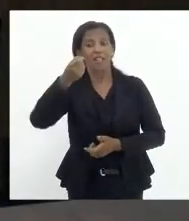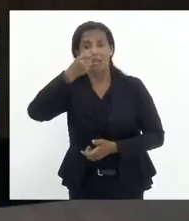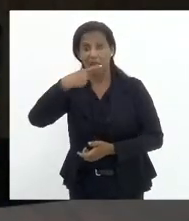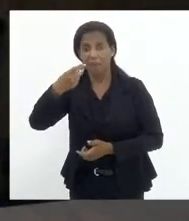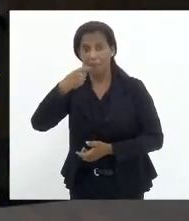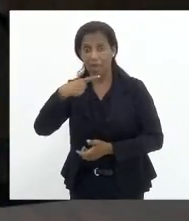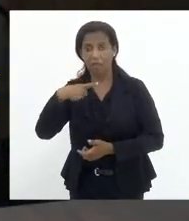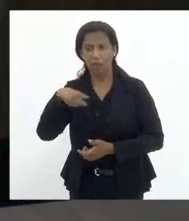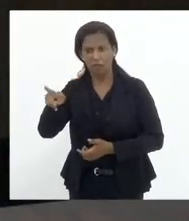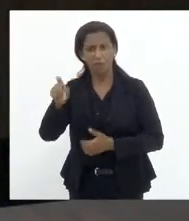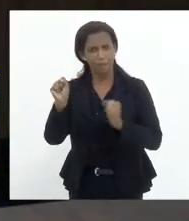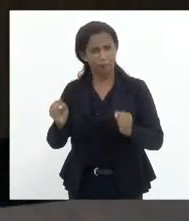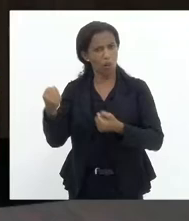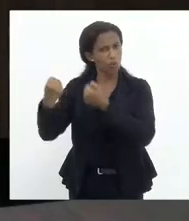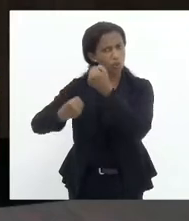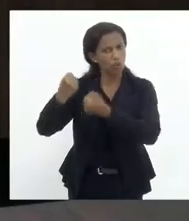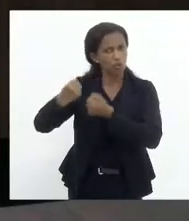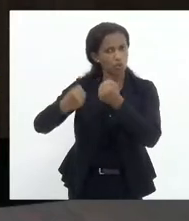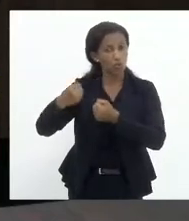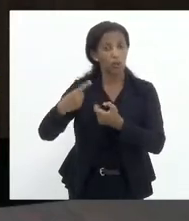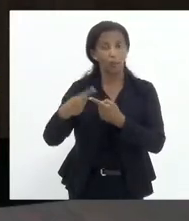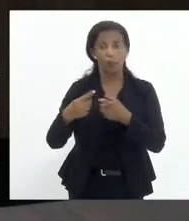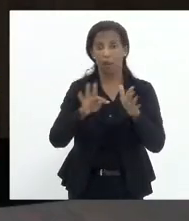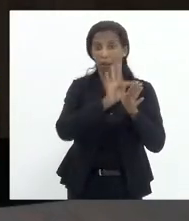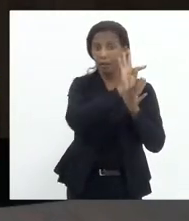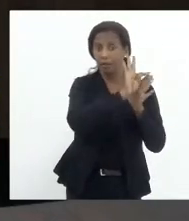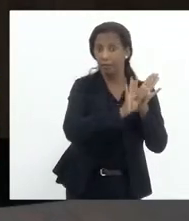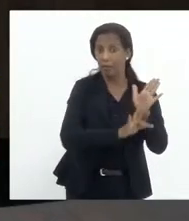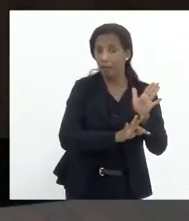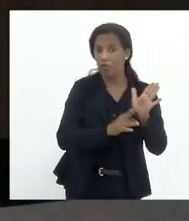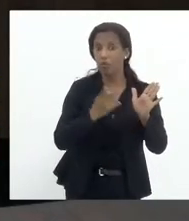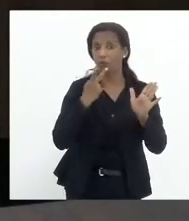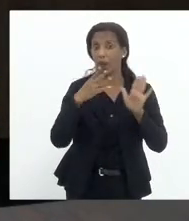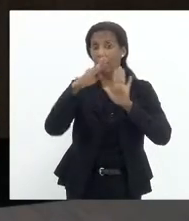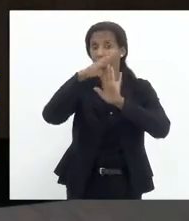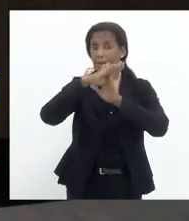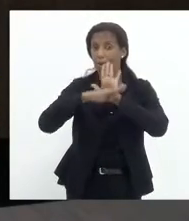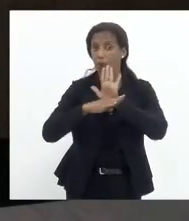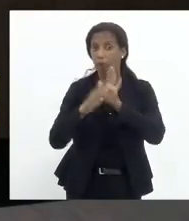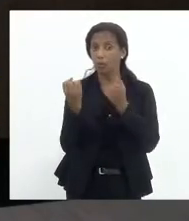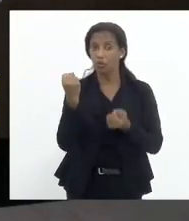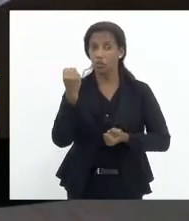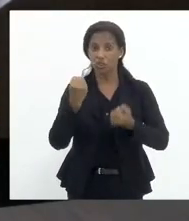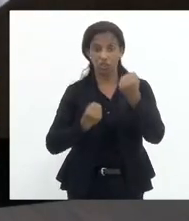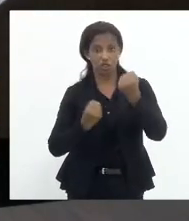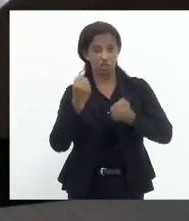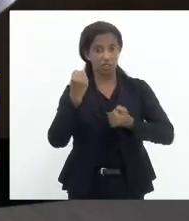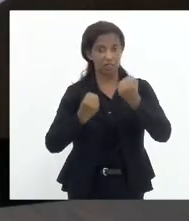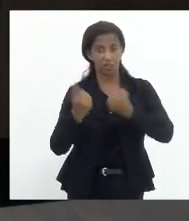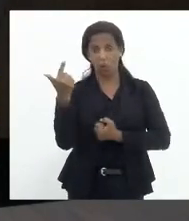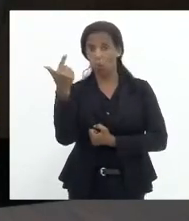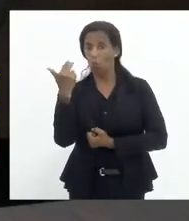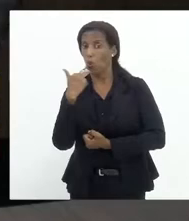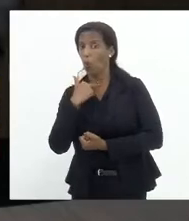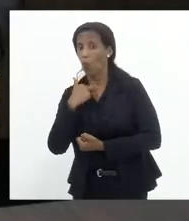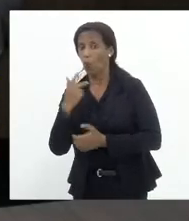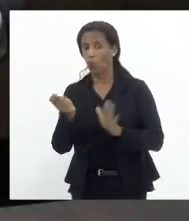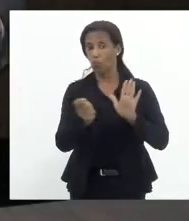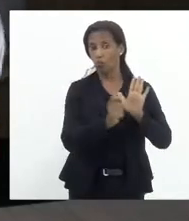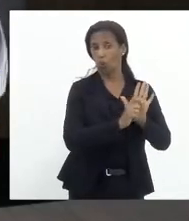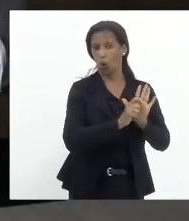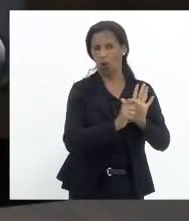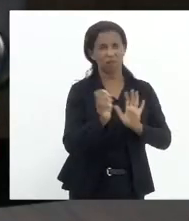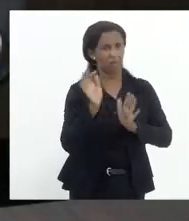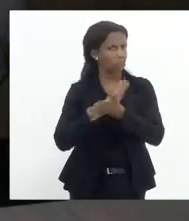está apto a dirigir porque o texto fala sobre o programa de direção do uso sem droga e pronto